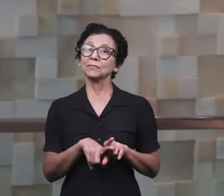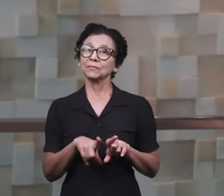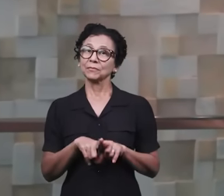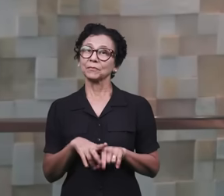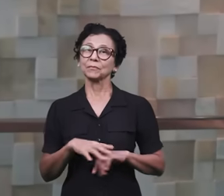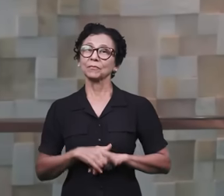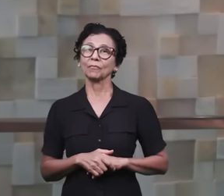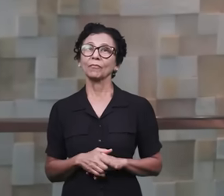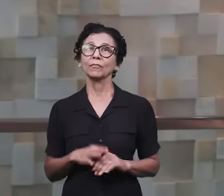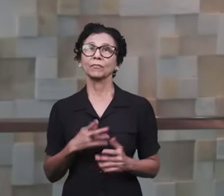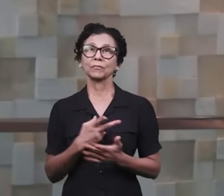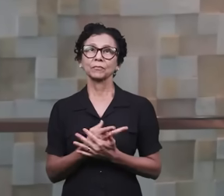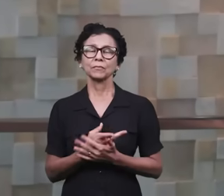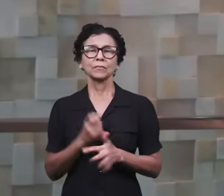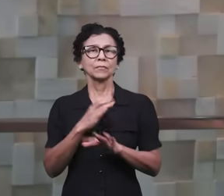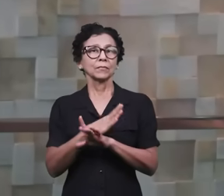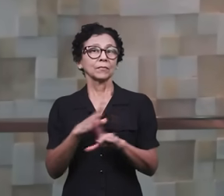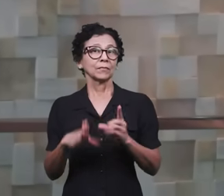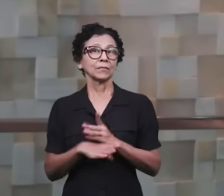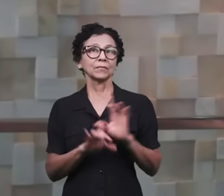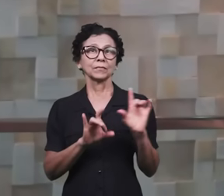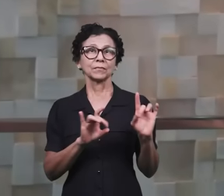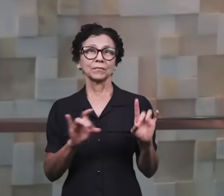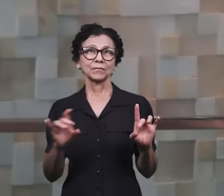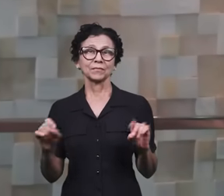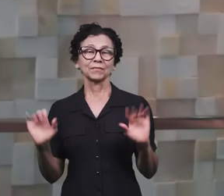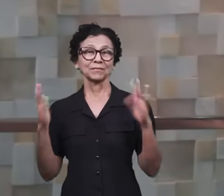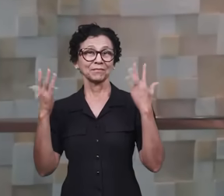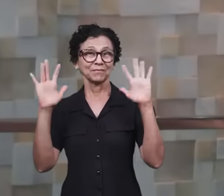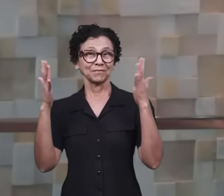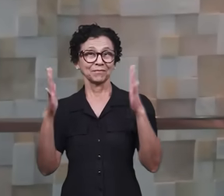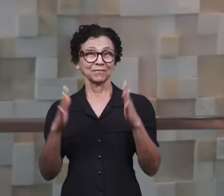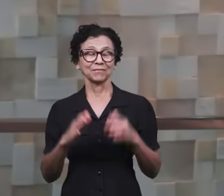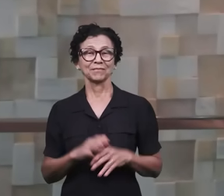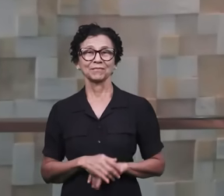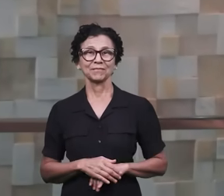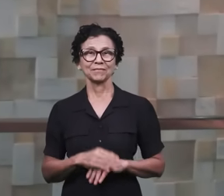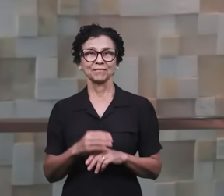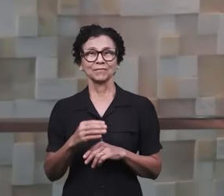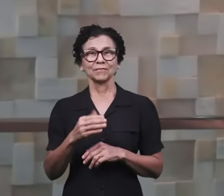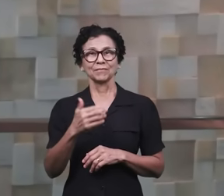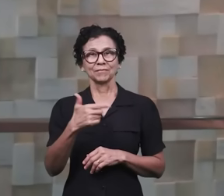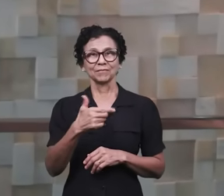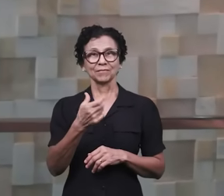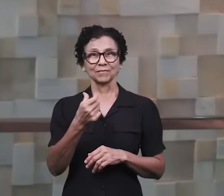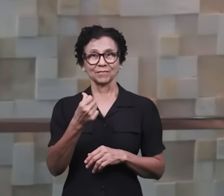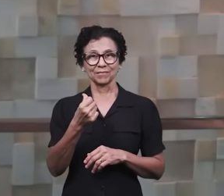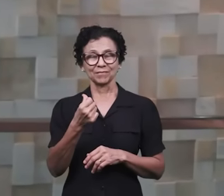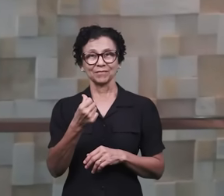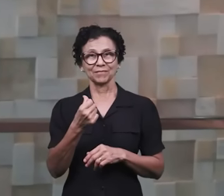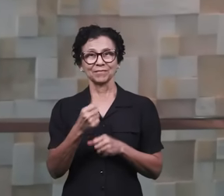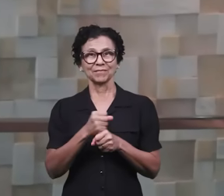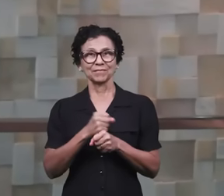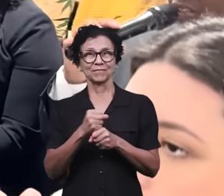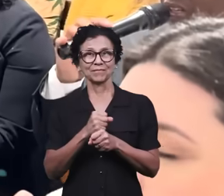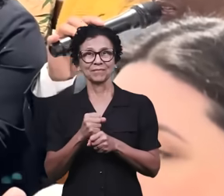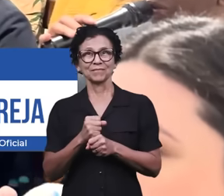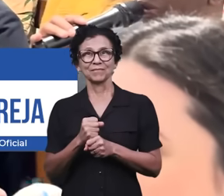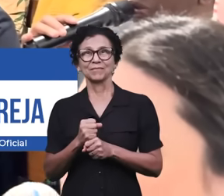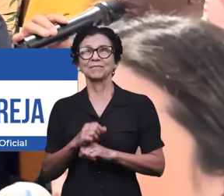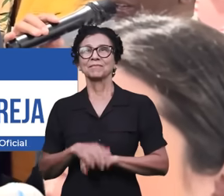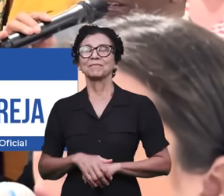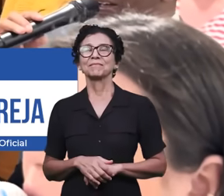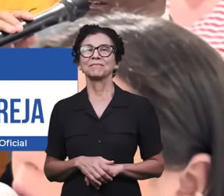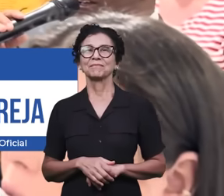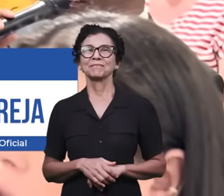em São José, ocorreu um culto especial em comemoração aos 26 anos do templo na região. Veja mais informações. Há